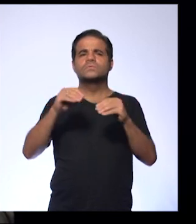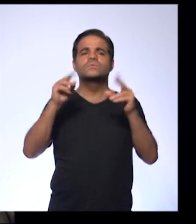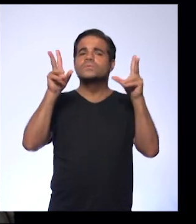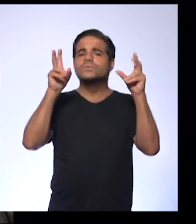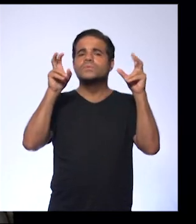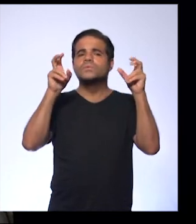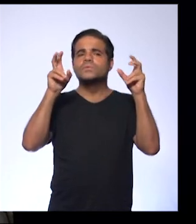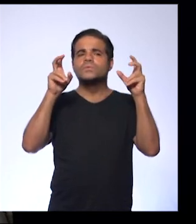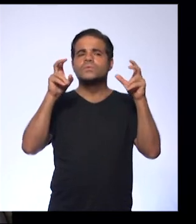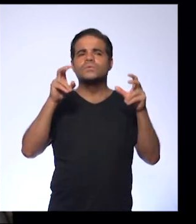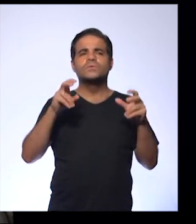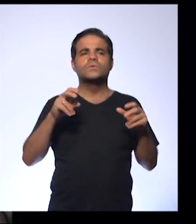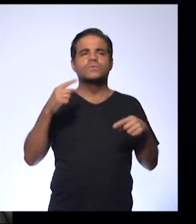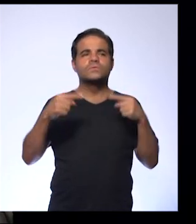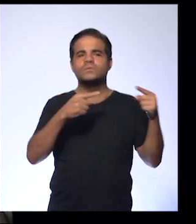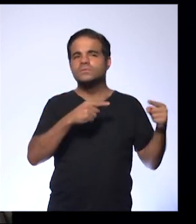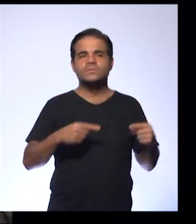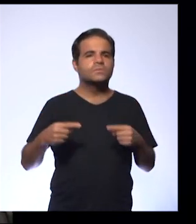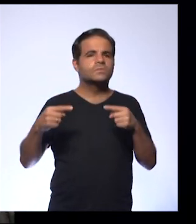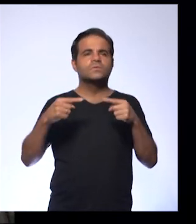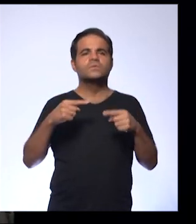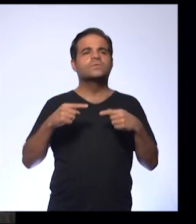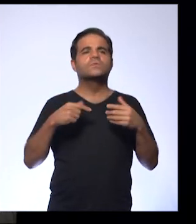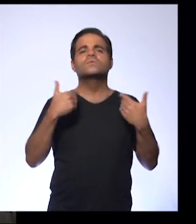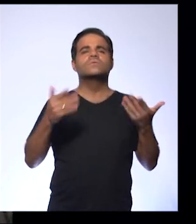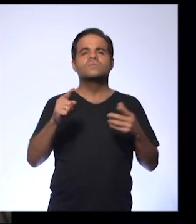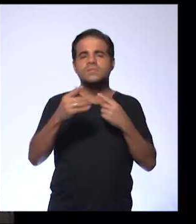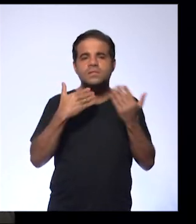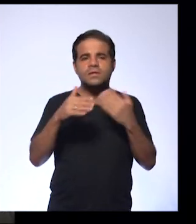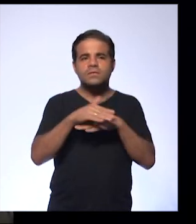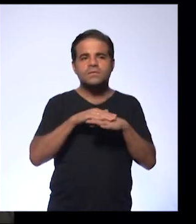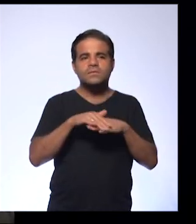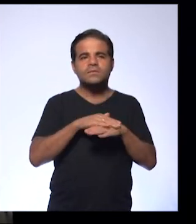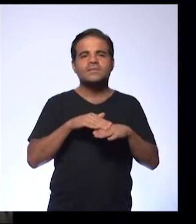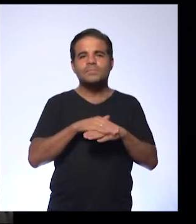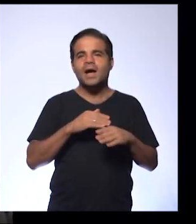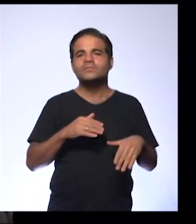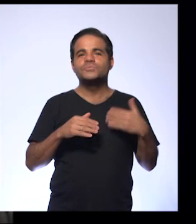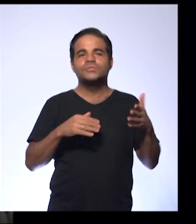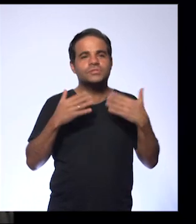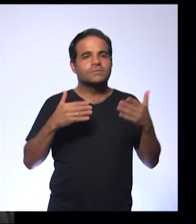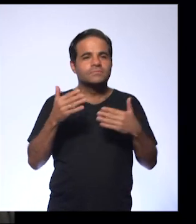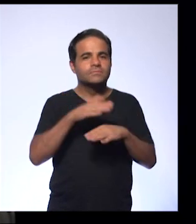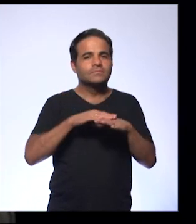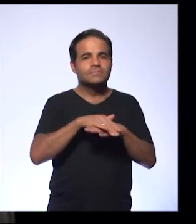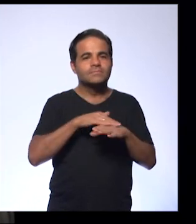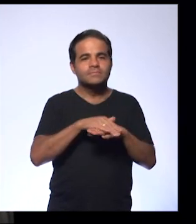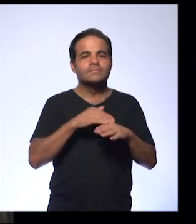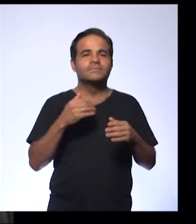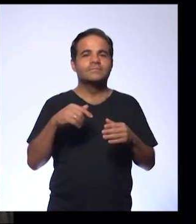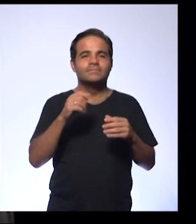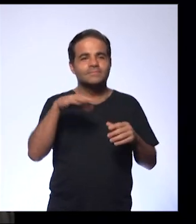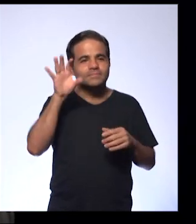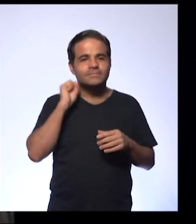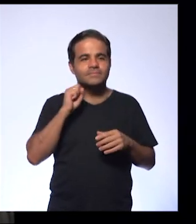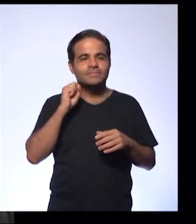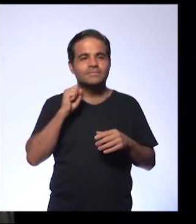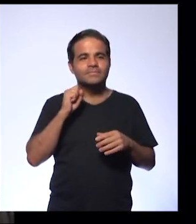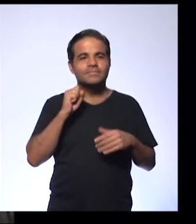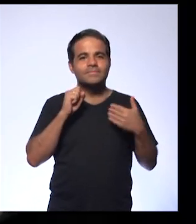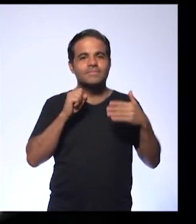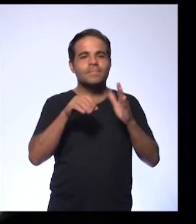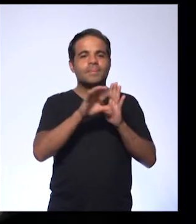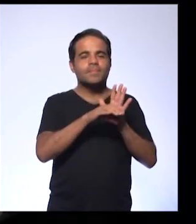tema na mesa para discussão chamado quando você está conversando com as outras pessoas, você as escuta ou